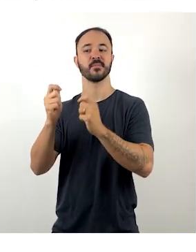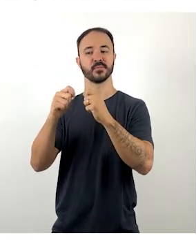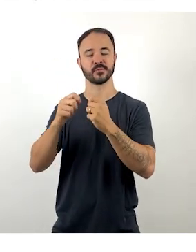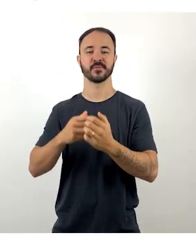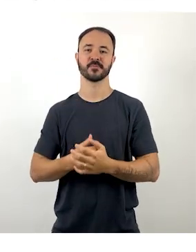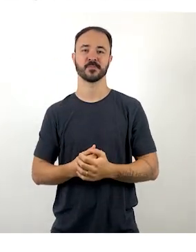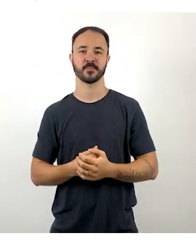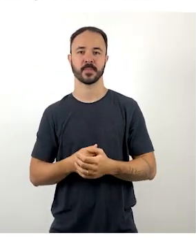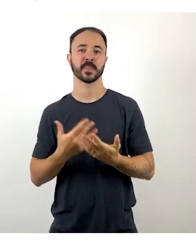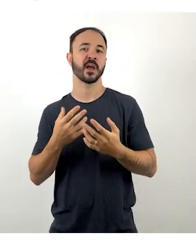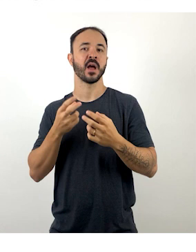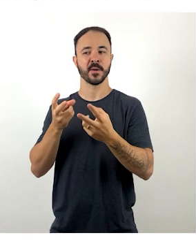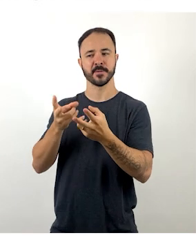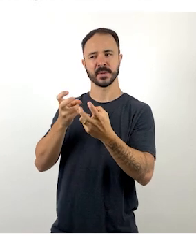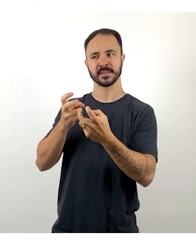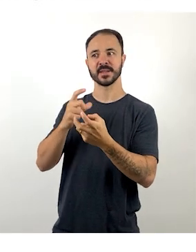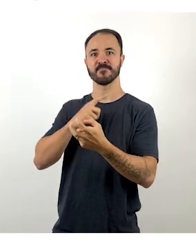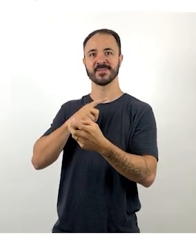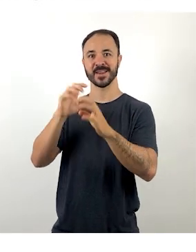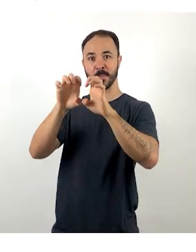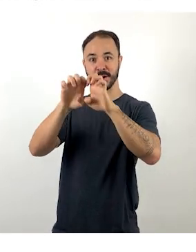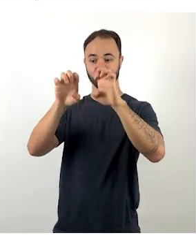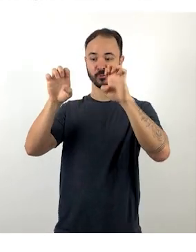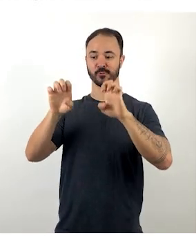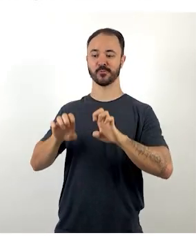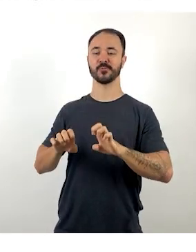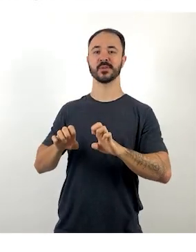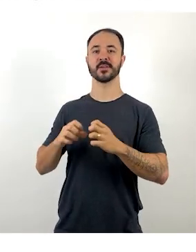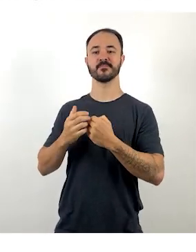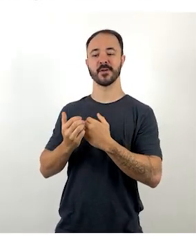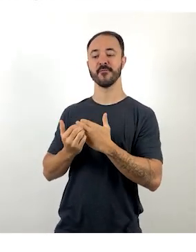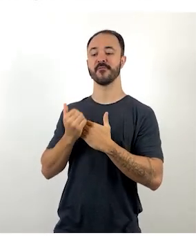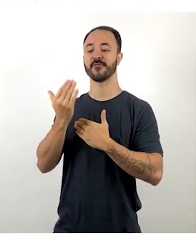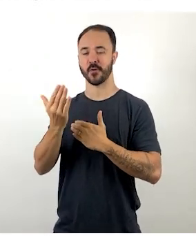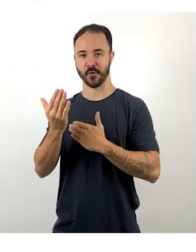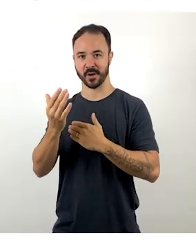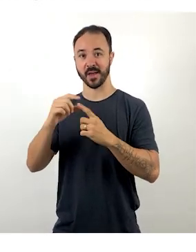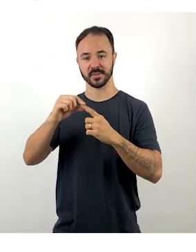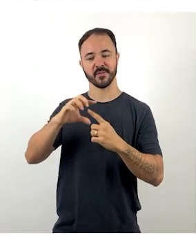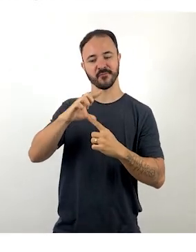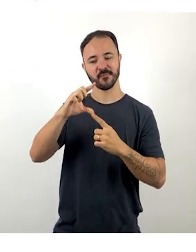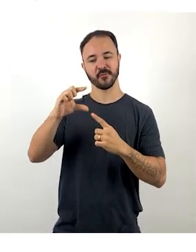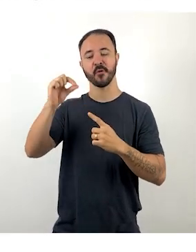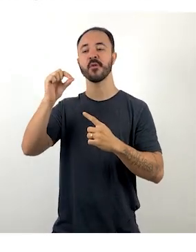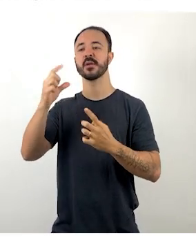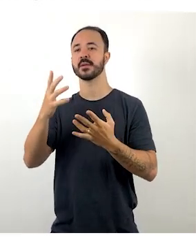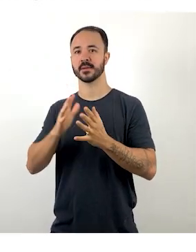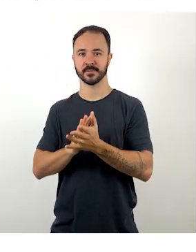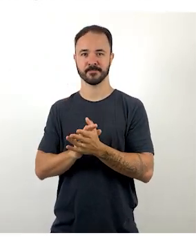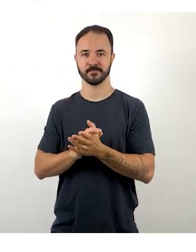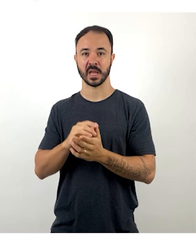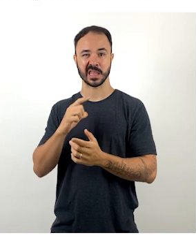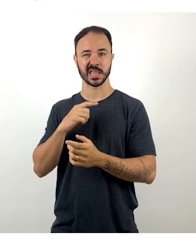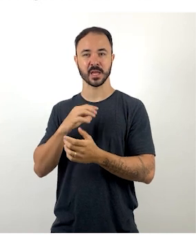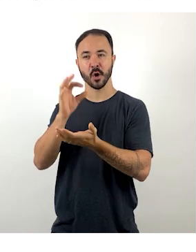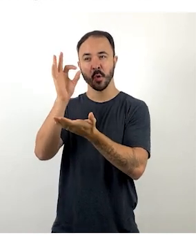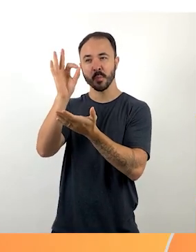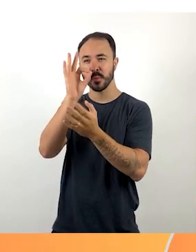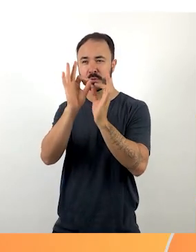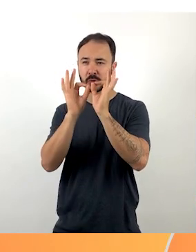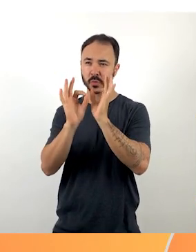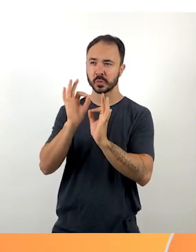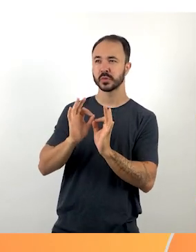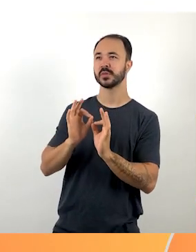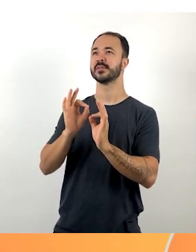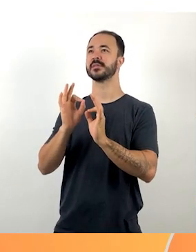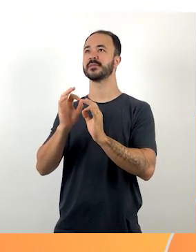Então, observe que aqui nós temos uma estrutura para fora da epiderme, caracterizada por esses pontinhos